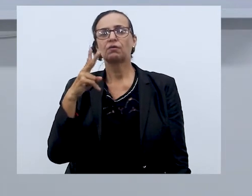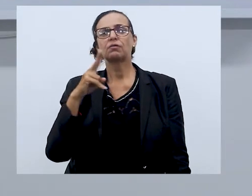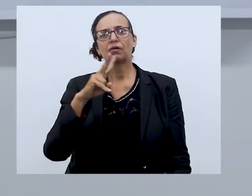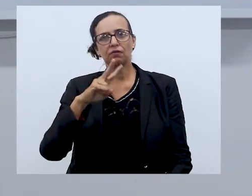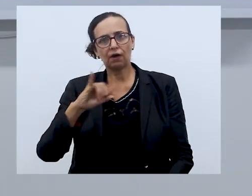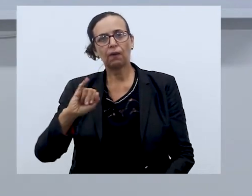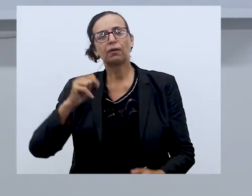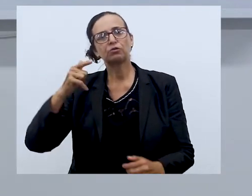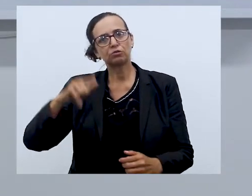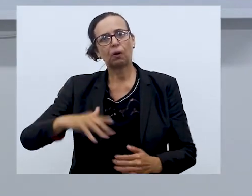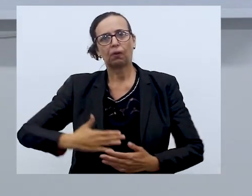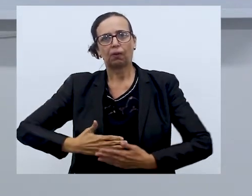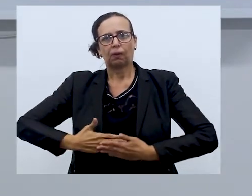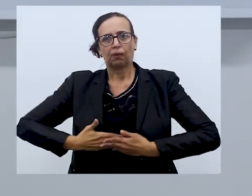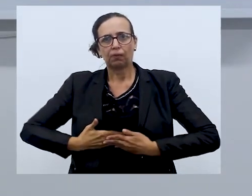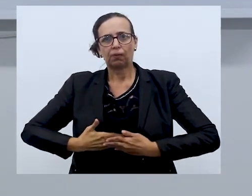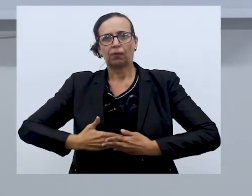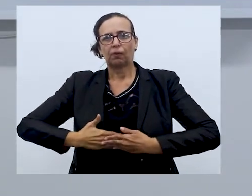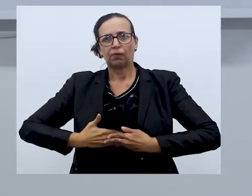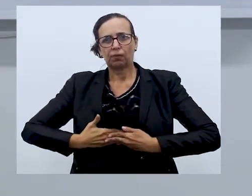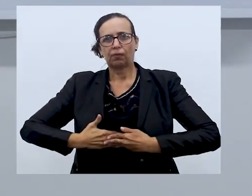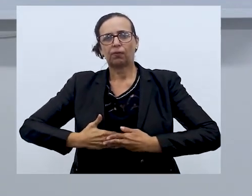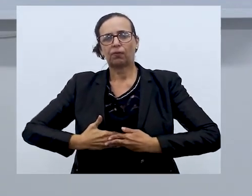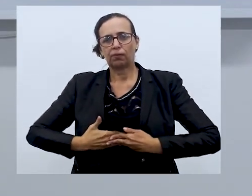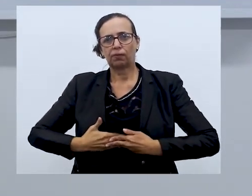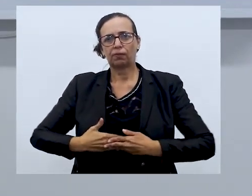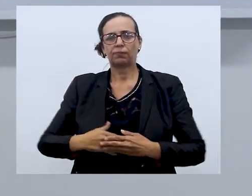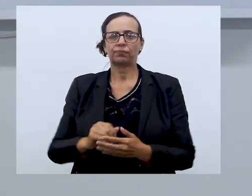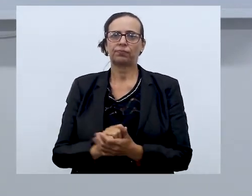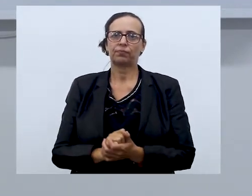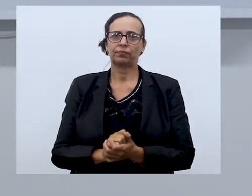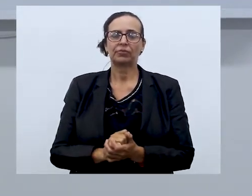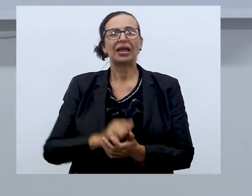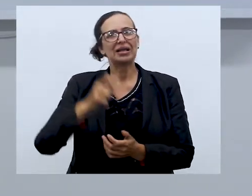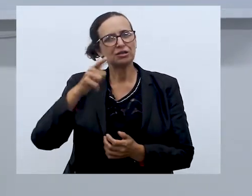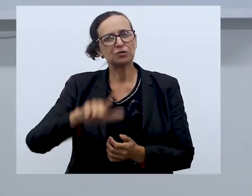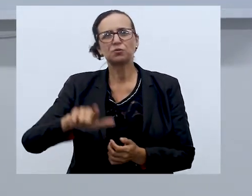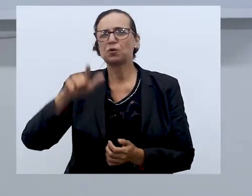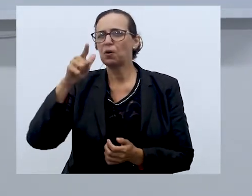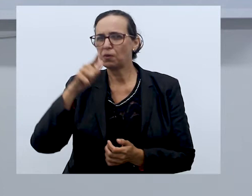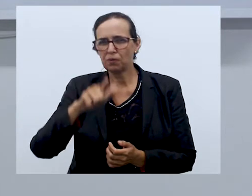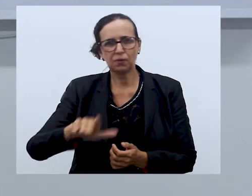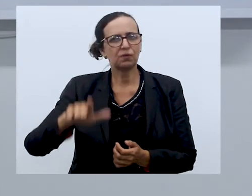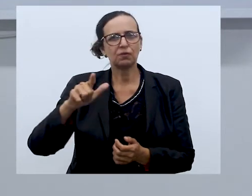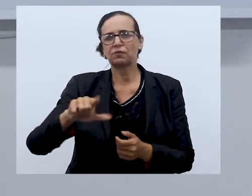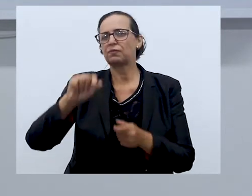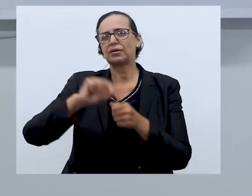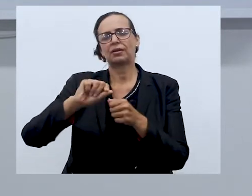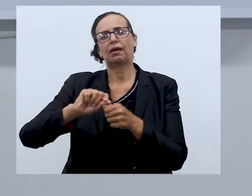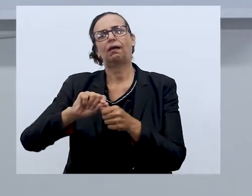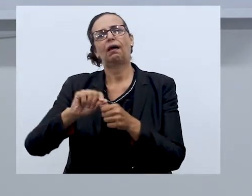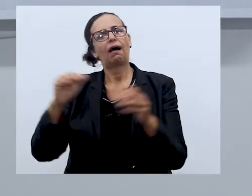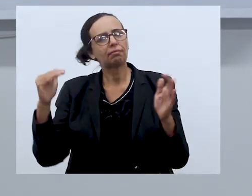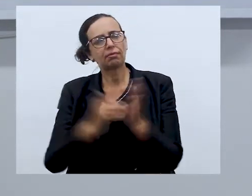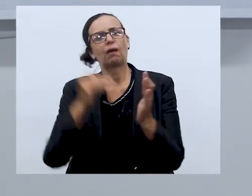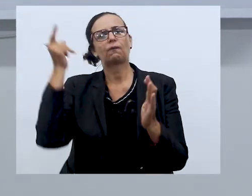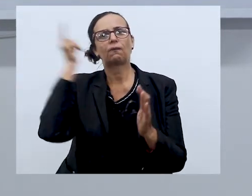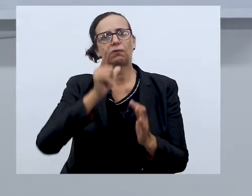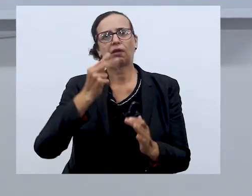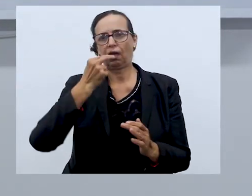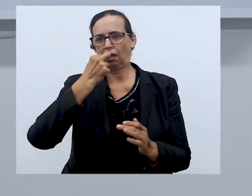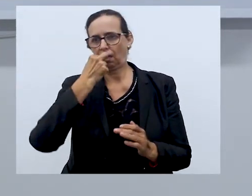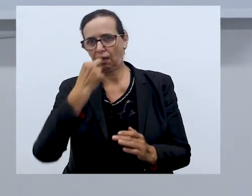visualizado, tente fazer 2 ventilações e reiniciar as compressões. Repita o ciclo até o corpo estranho